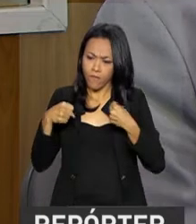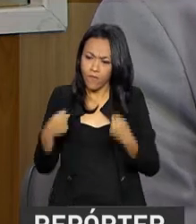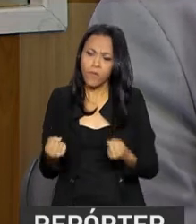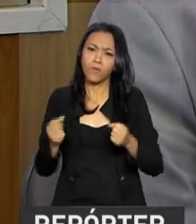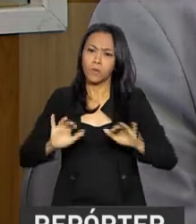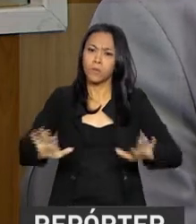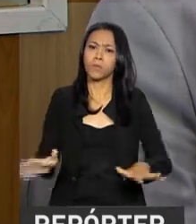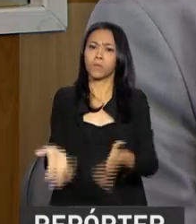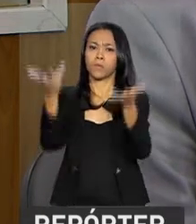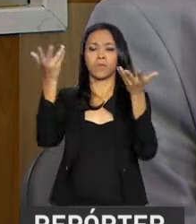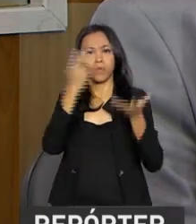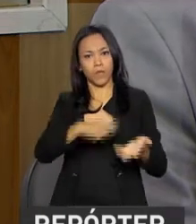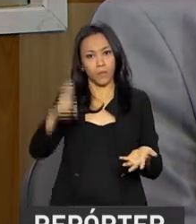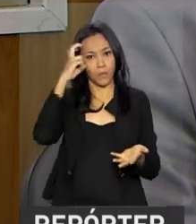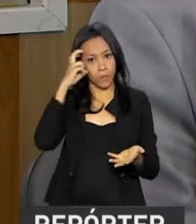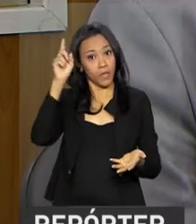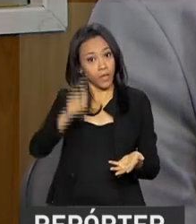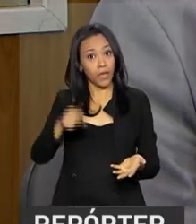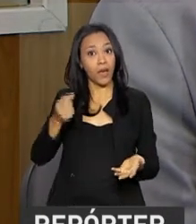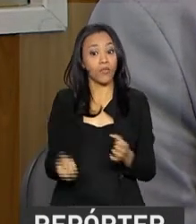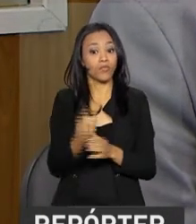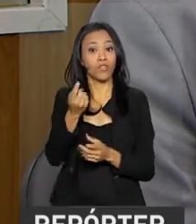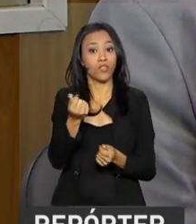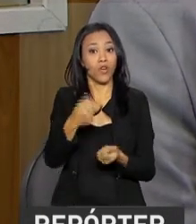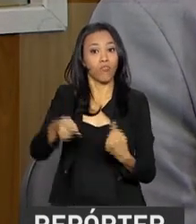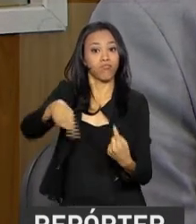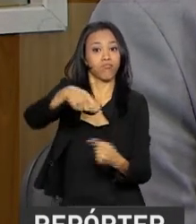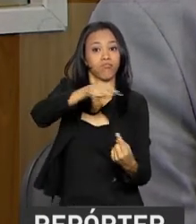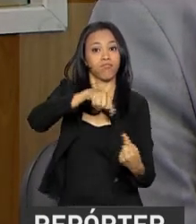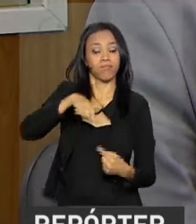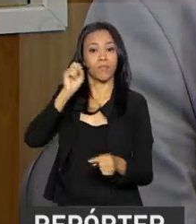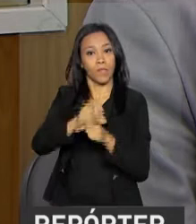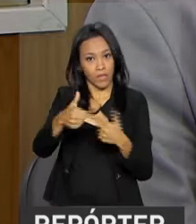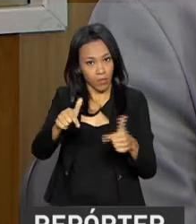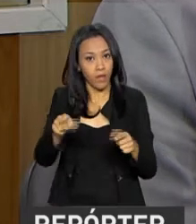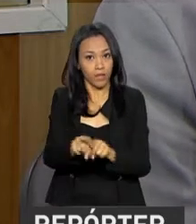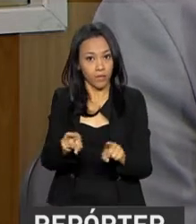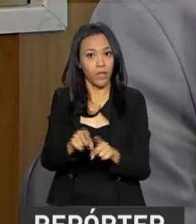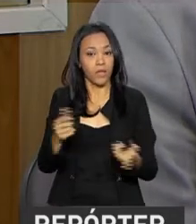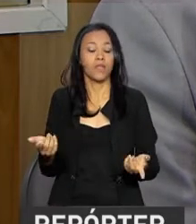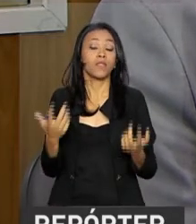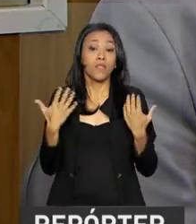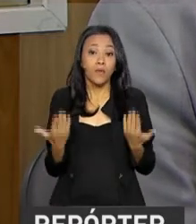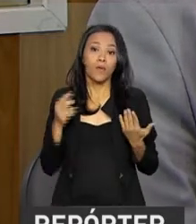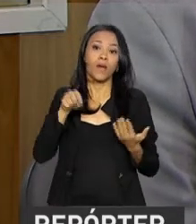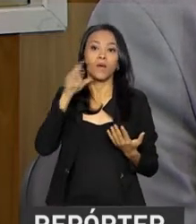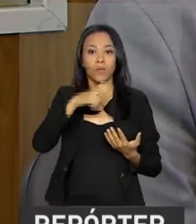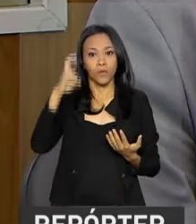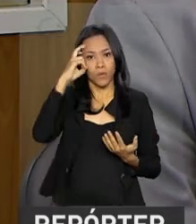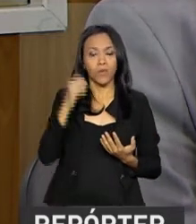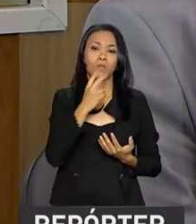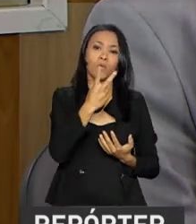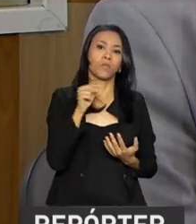fortalecimento da cultura como atividade econômica geradora de renda geradora de emprego como eu disse que a cultura já responde por dois